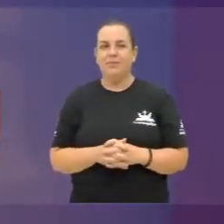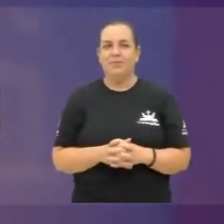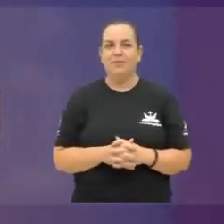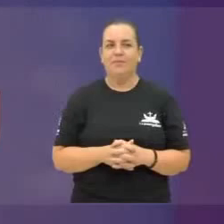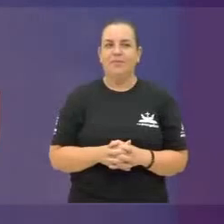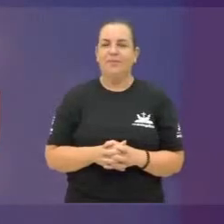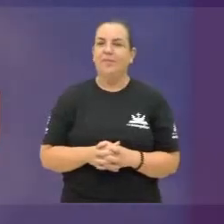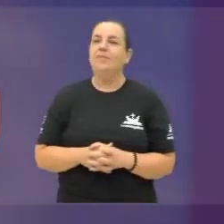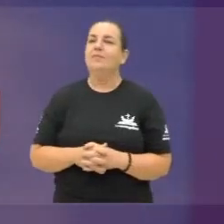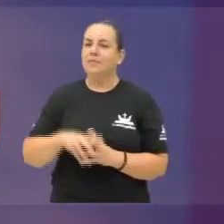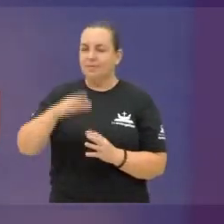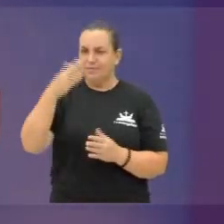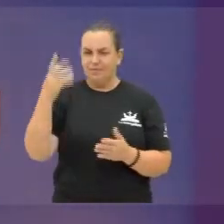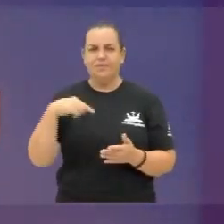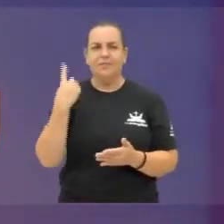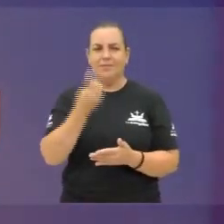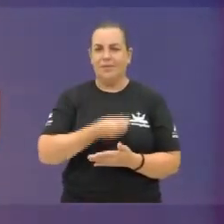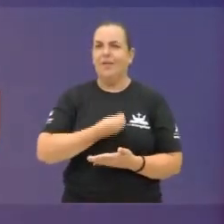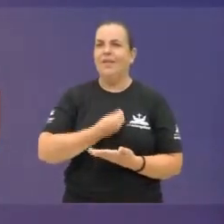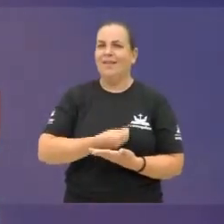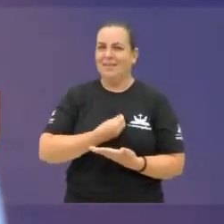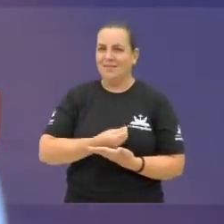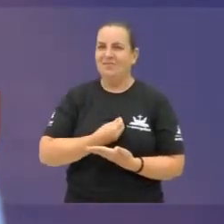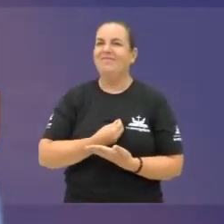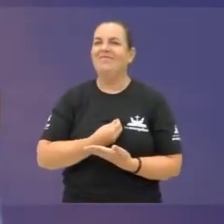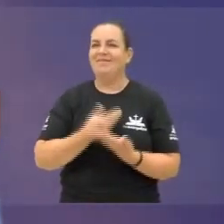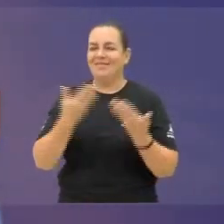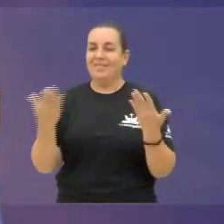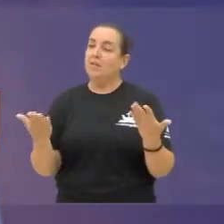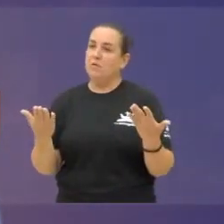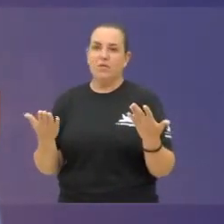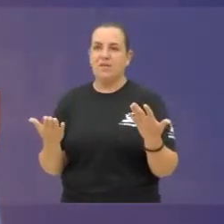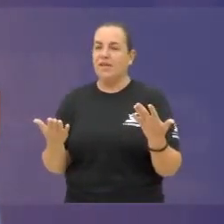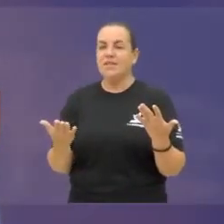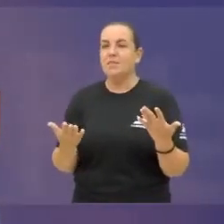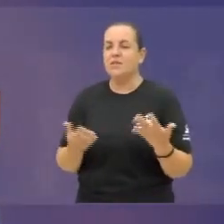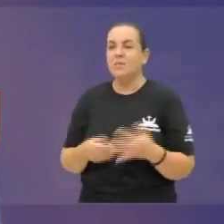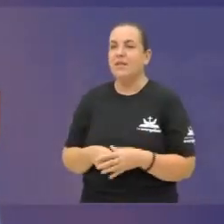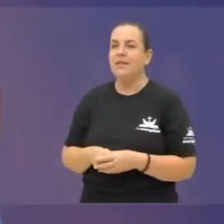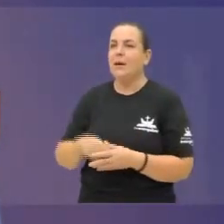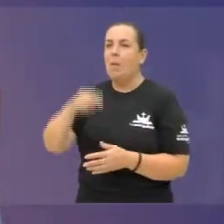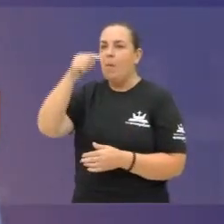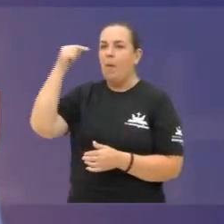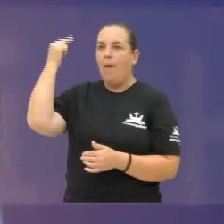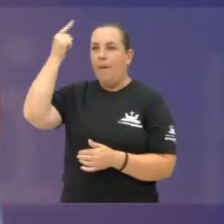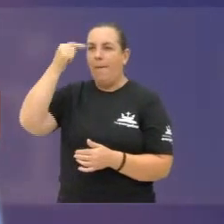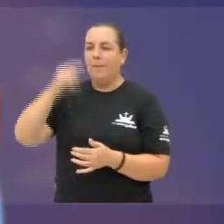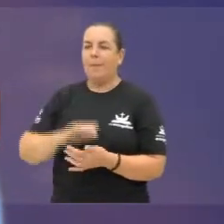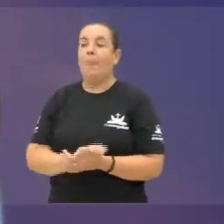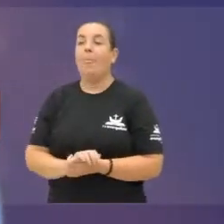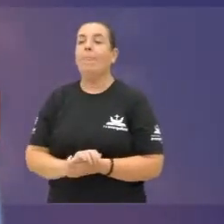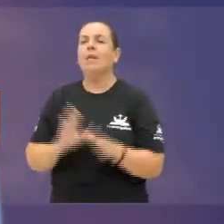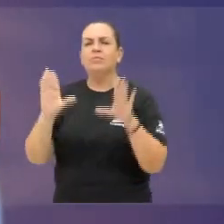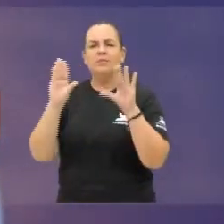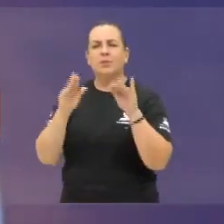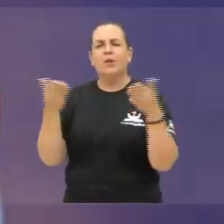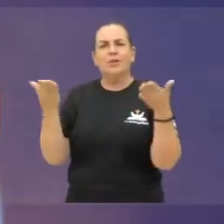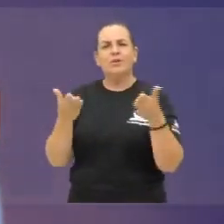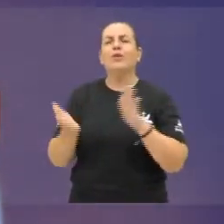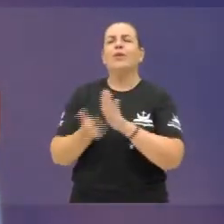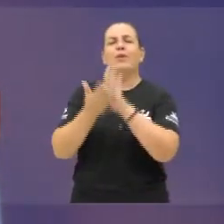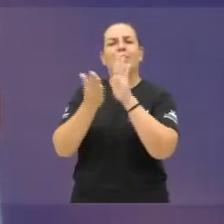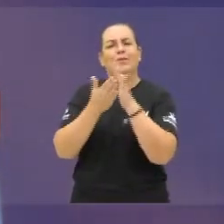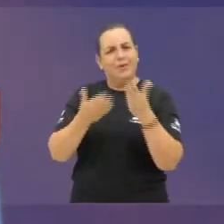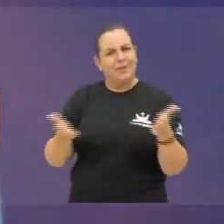6 anos. Estamos nessa data celebrativa, comemorando 6 anos de noite de